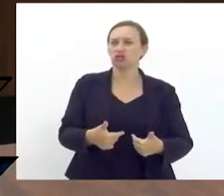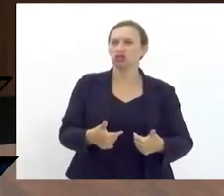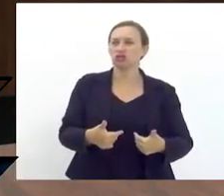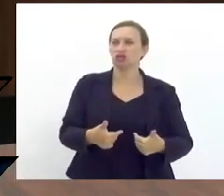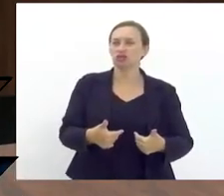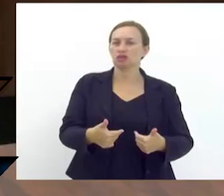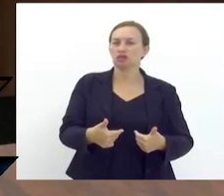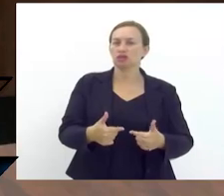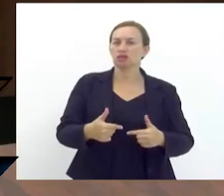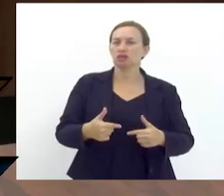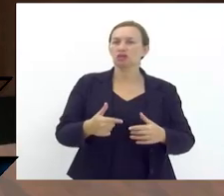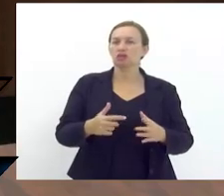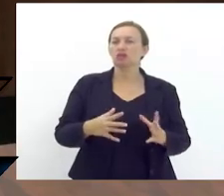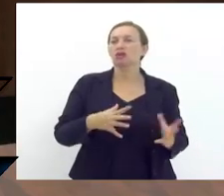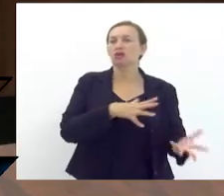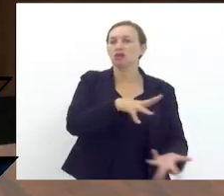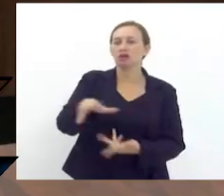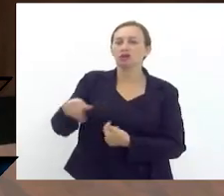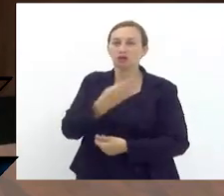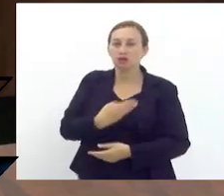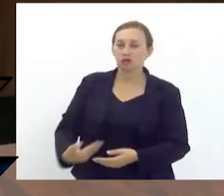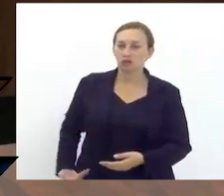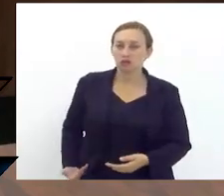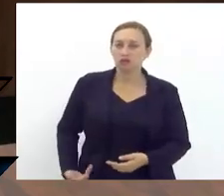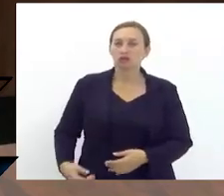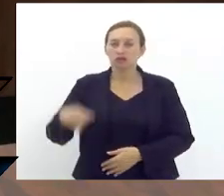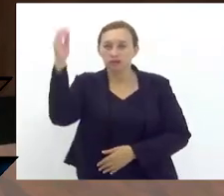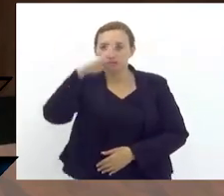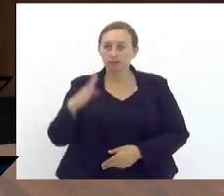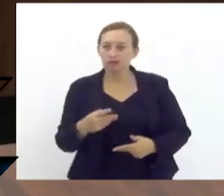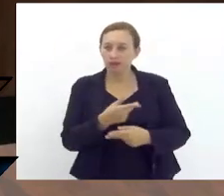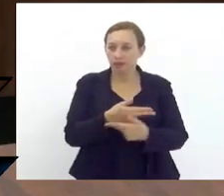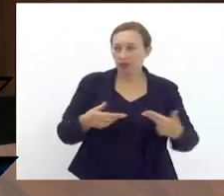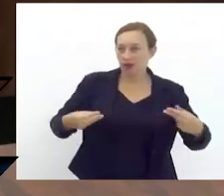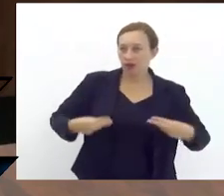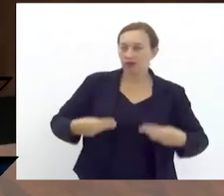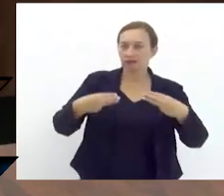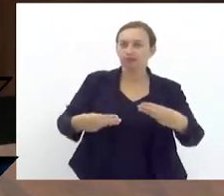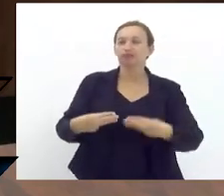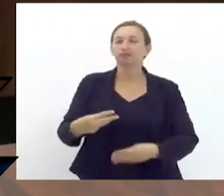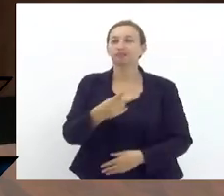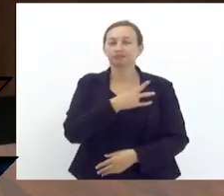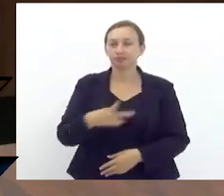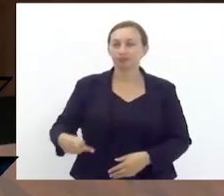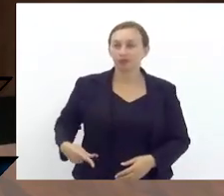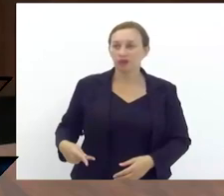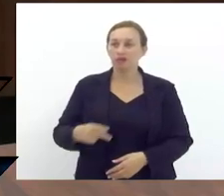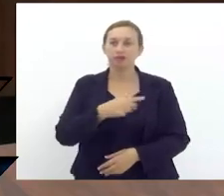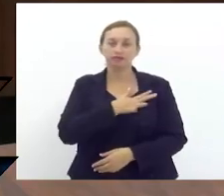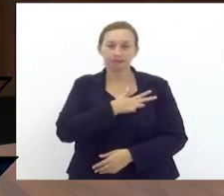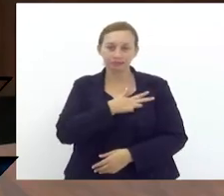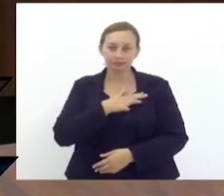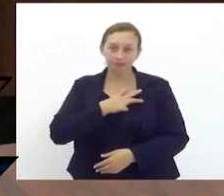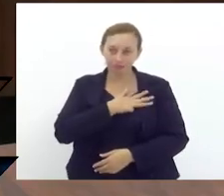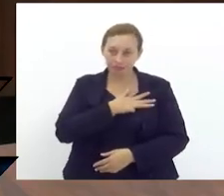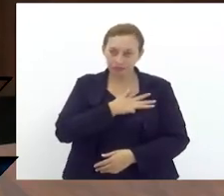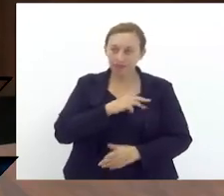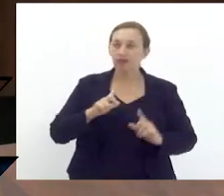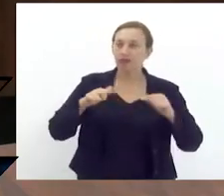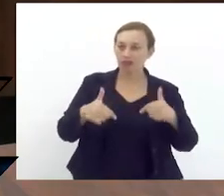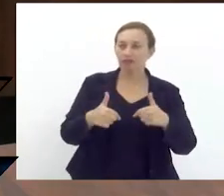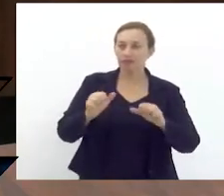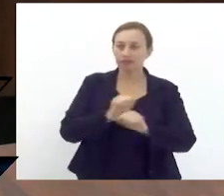mundial em bom momento o governo brasileiro com vários ministros e o próprio presidente Lula se posicionou de forma